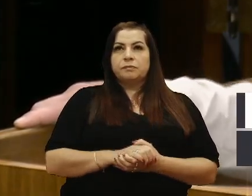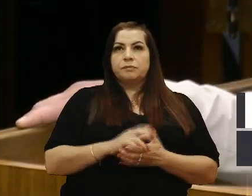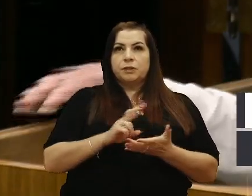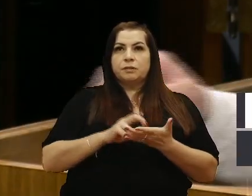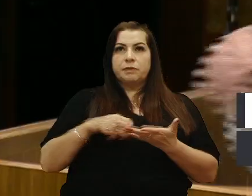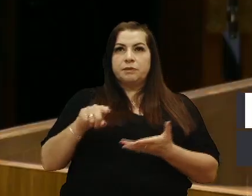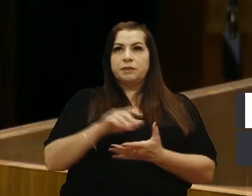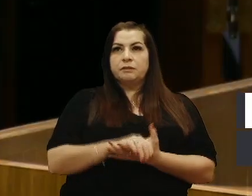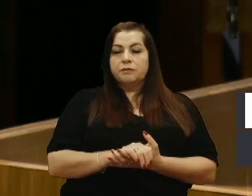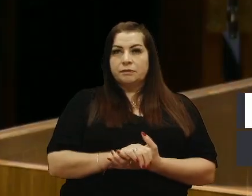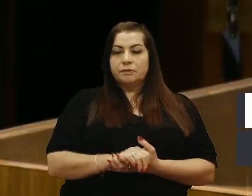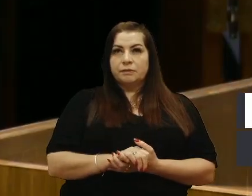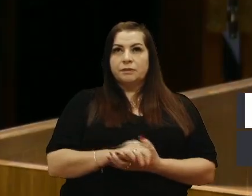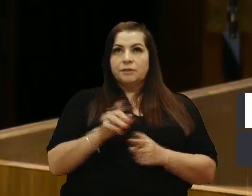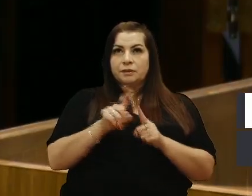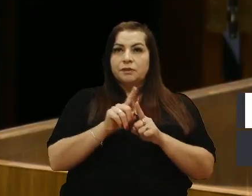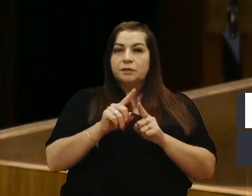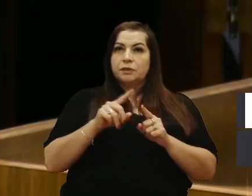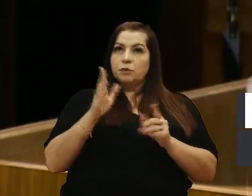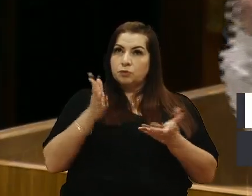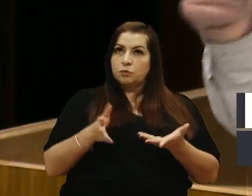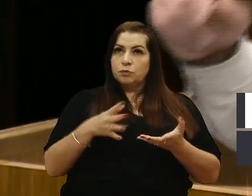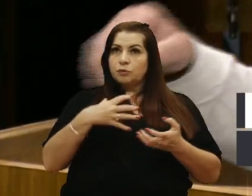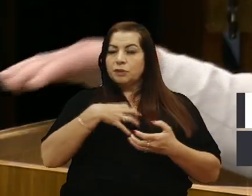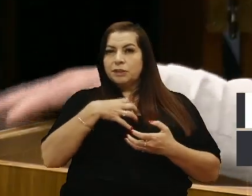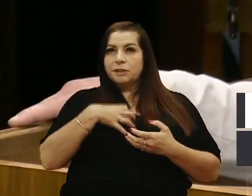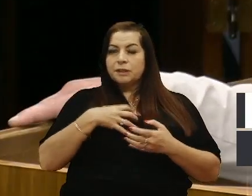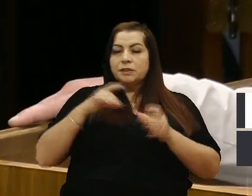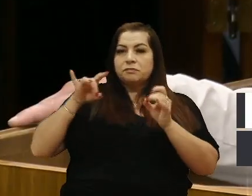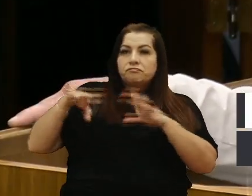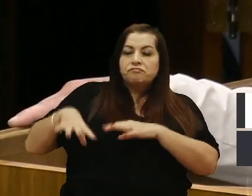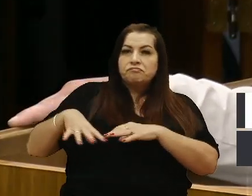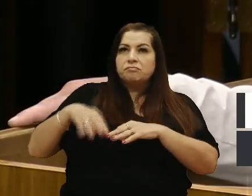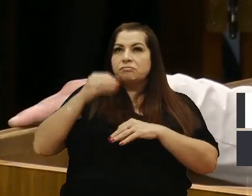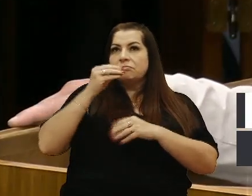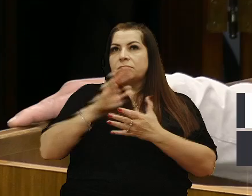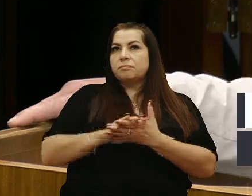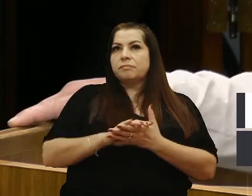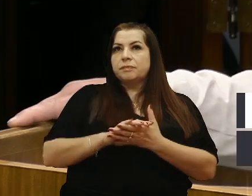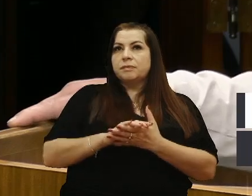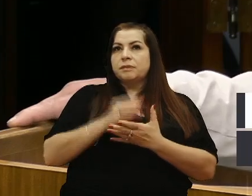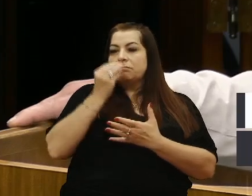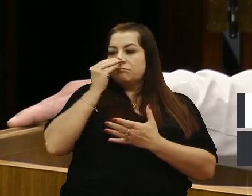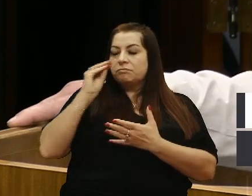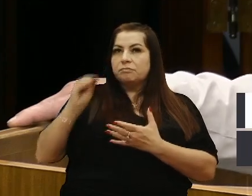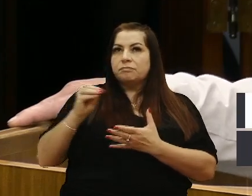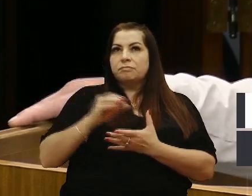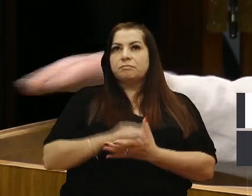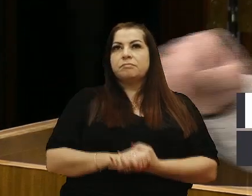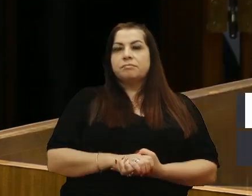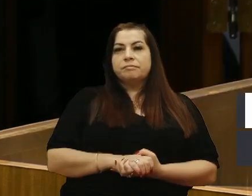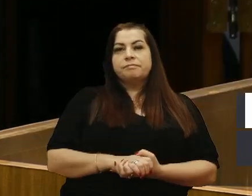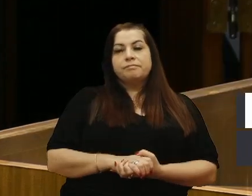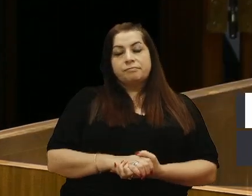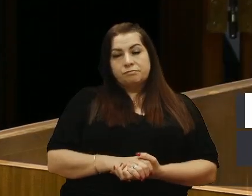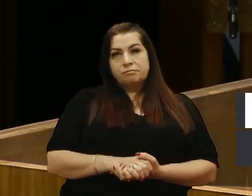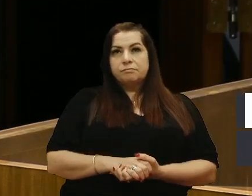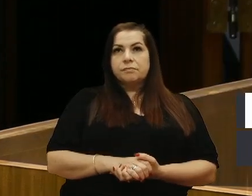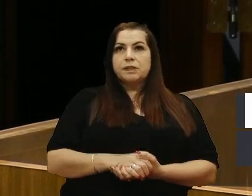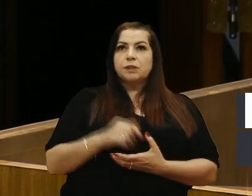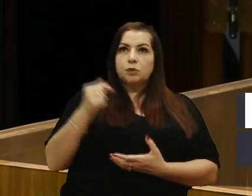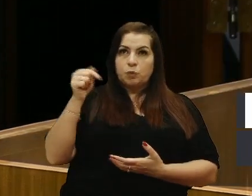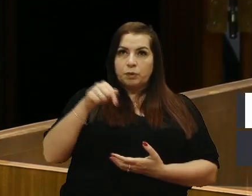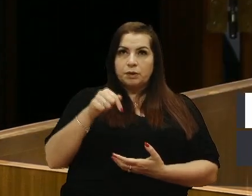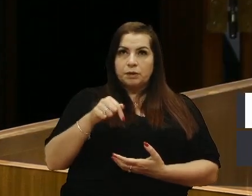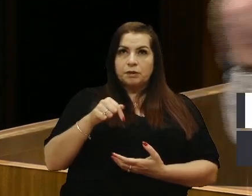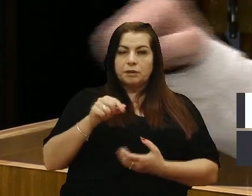alegria àqueles que hoje se sentem abandonados, àqueles que hoje se sentem deixados de lado, né? Então eu estou